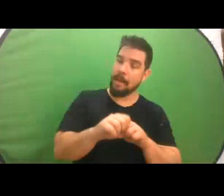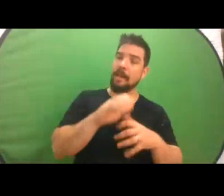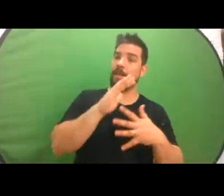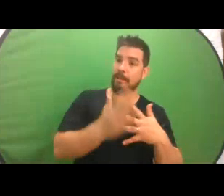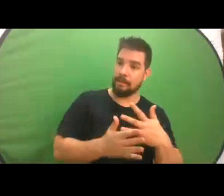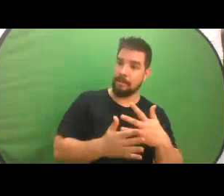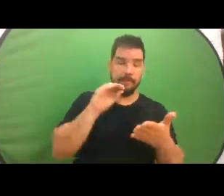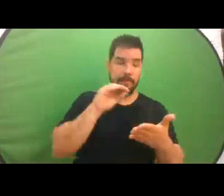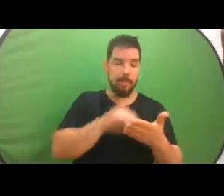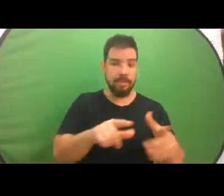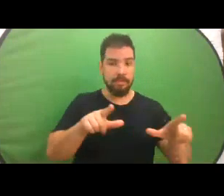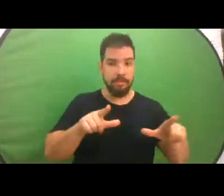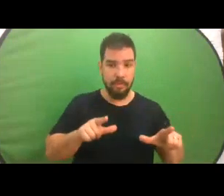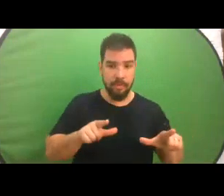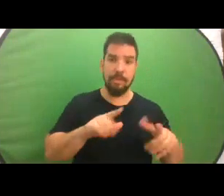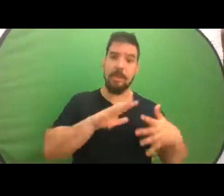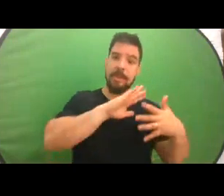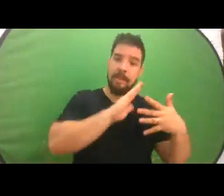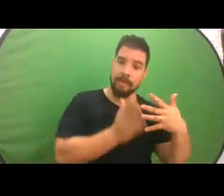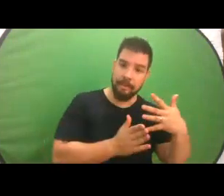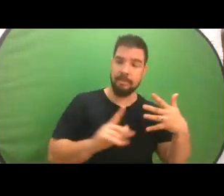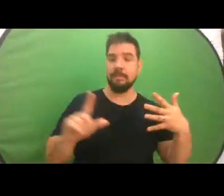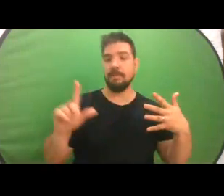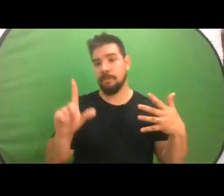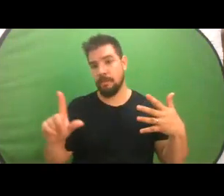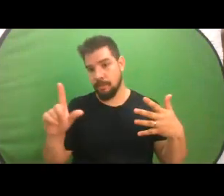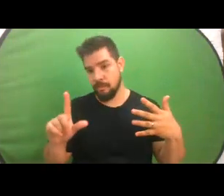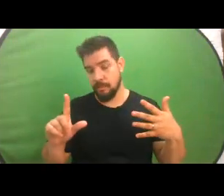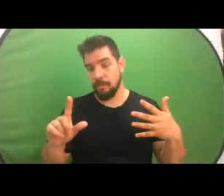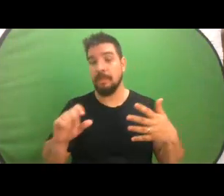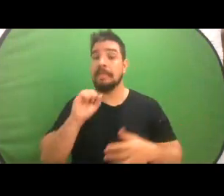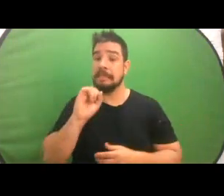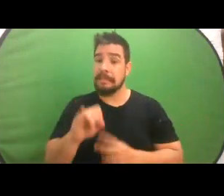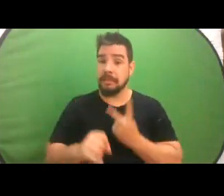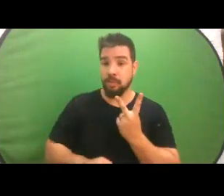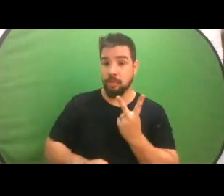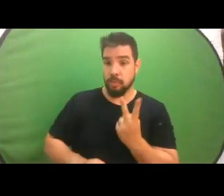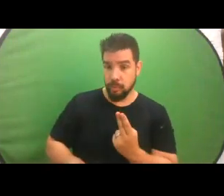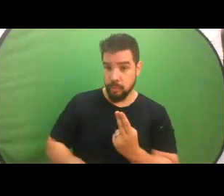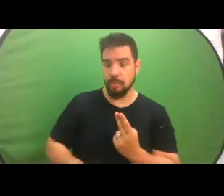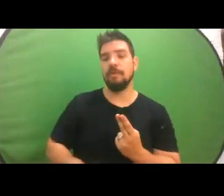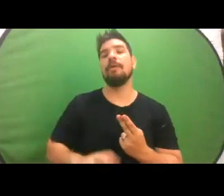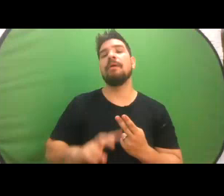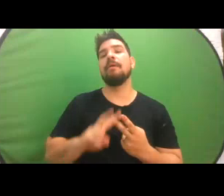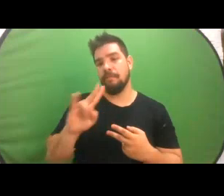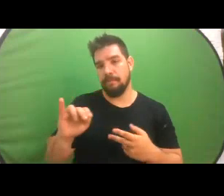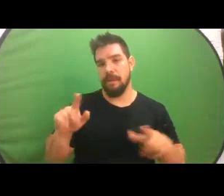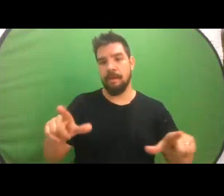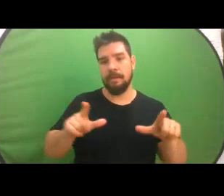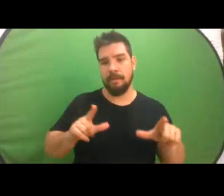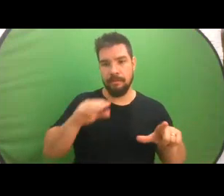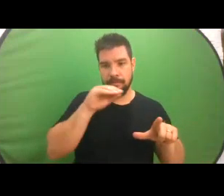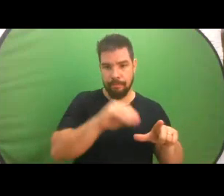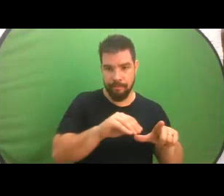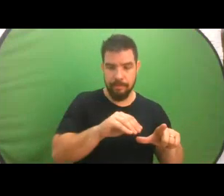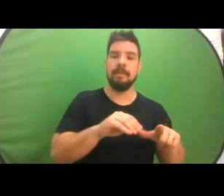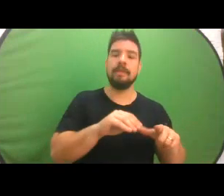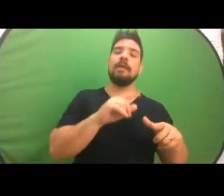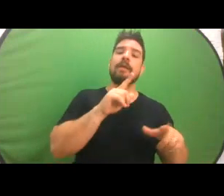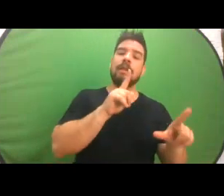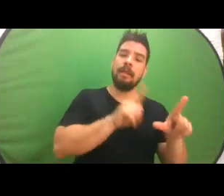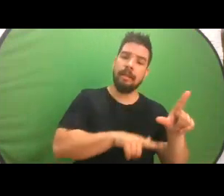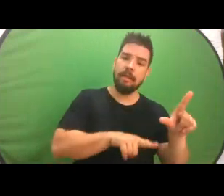suas literaturas. Quem formar nos dois, das duas habilitações, vai ter a habilitação completa de Libras e